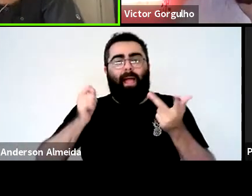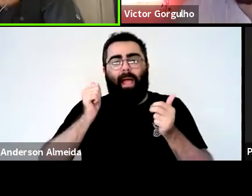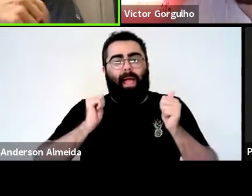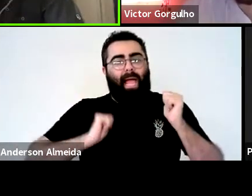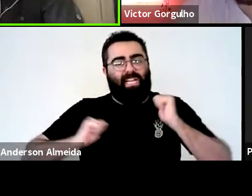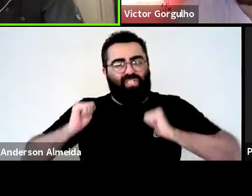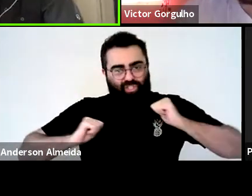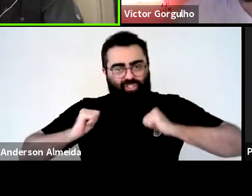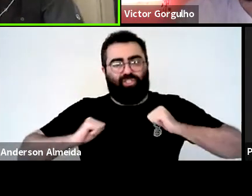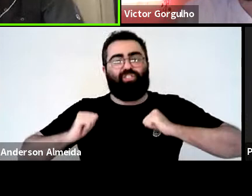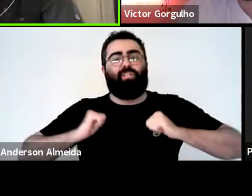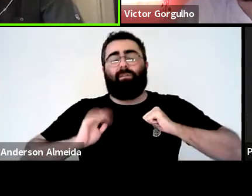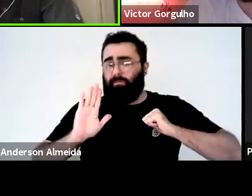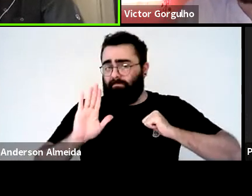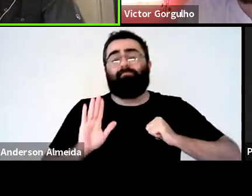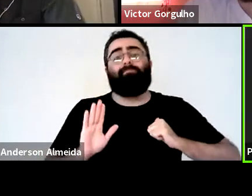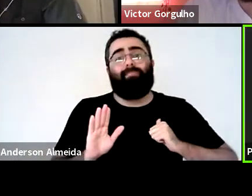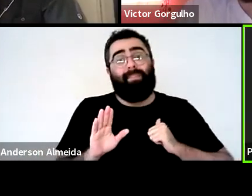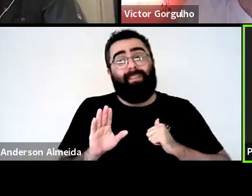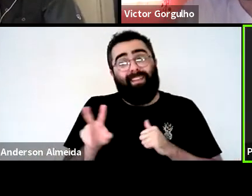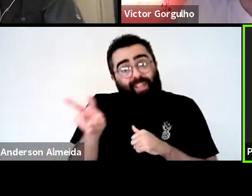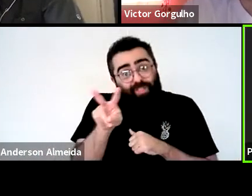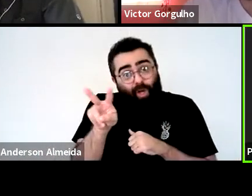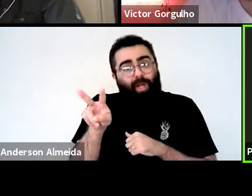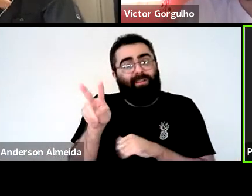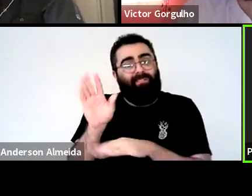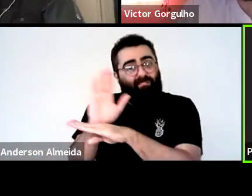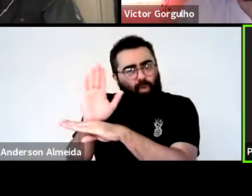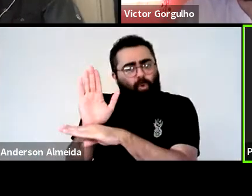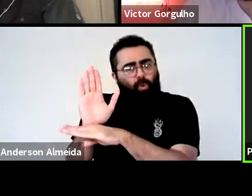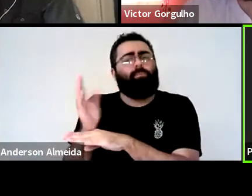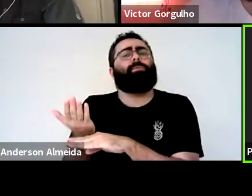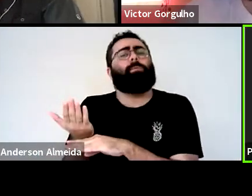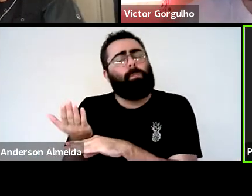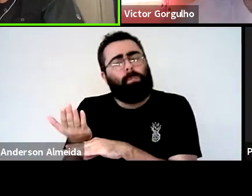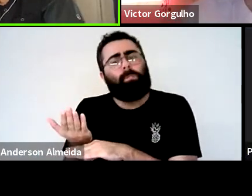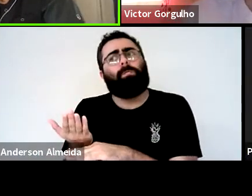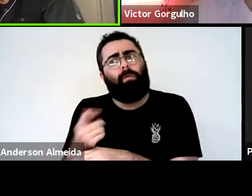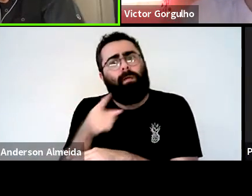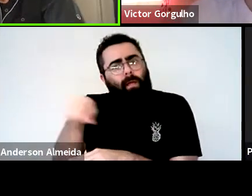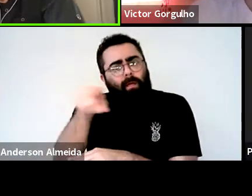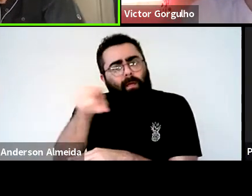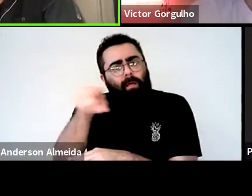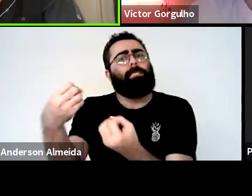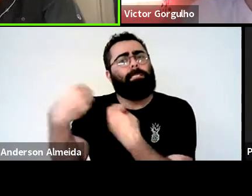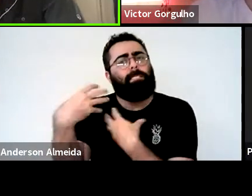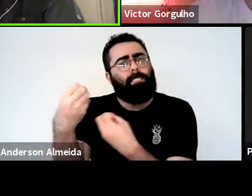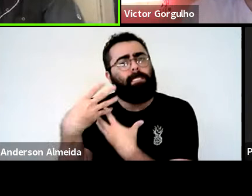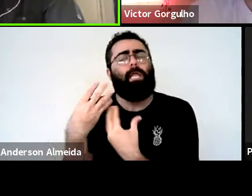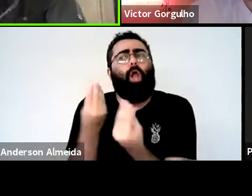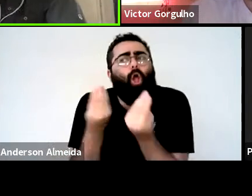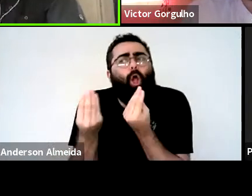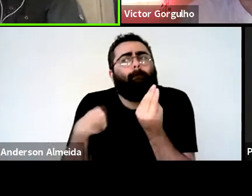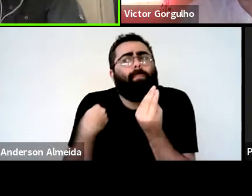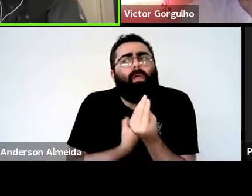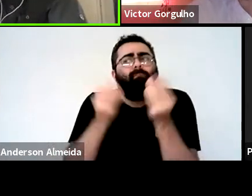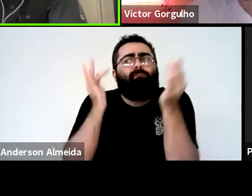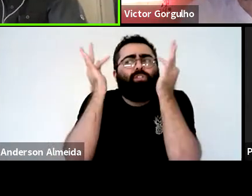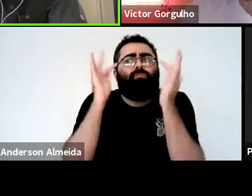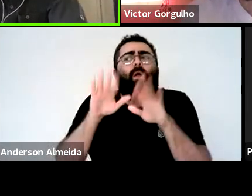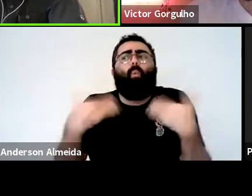o trabalho deles esclarece o livro. Então, assim, vai ensinando a filosofia, o que é a sua relação. Então, era